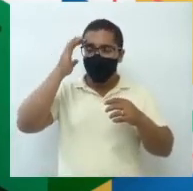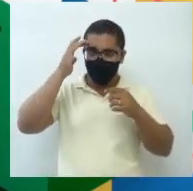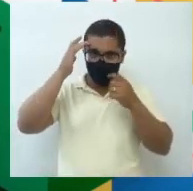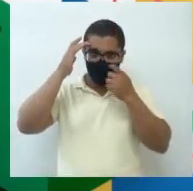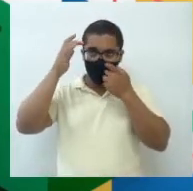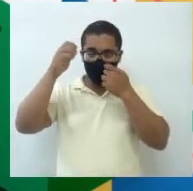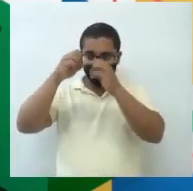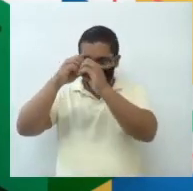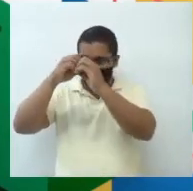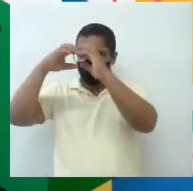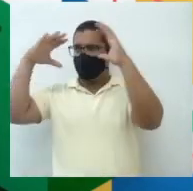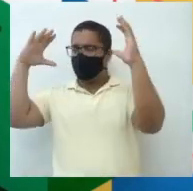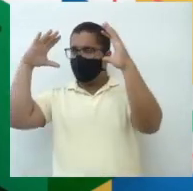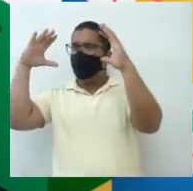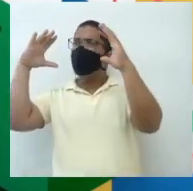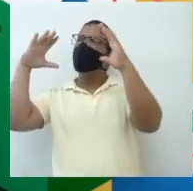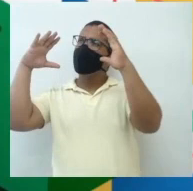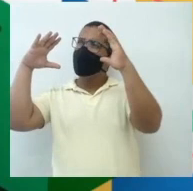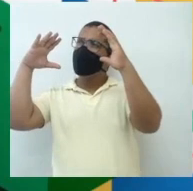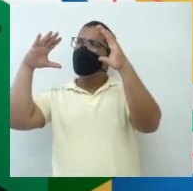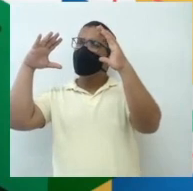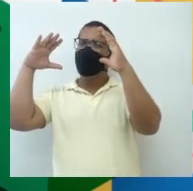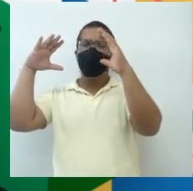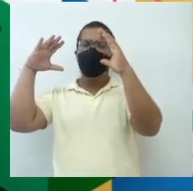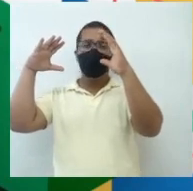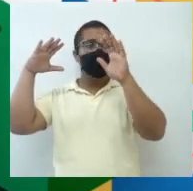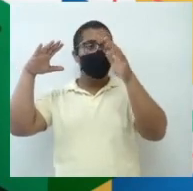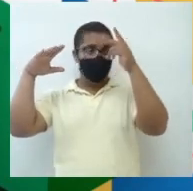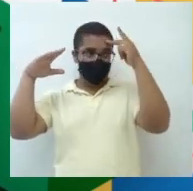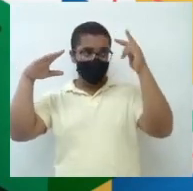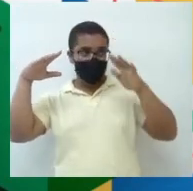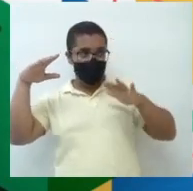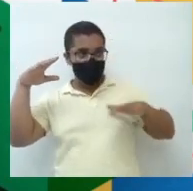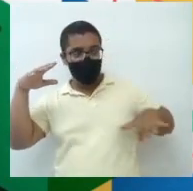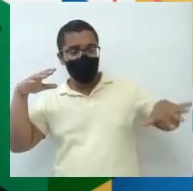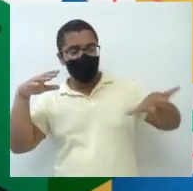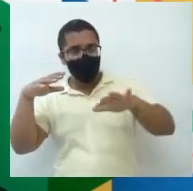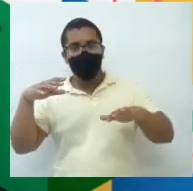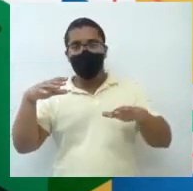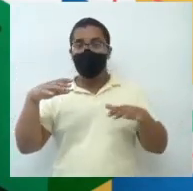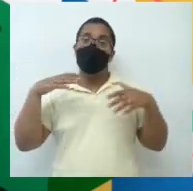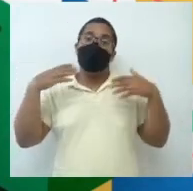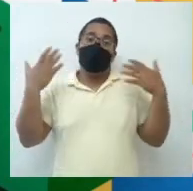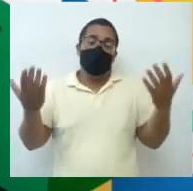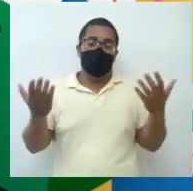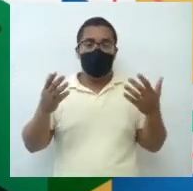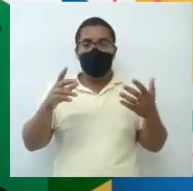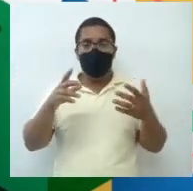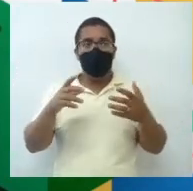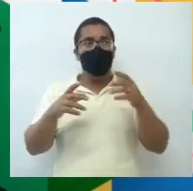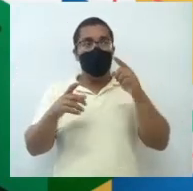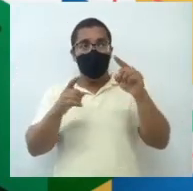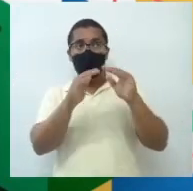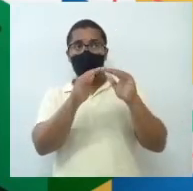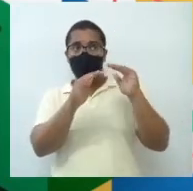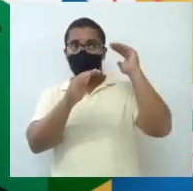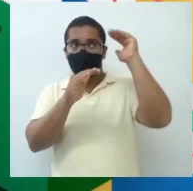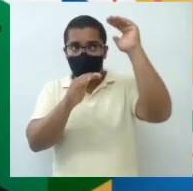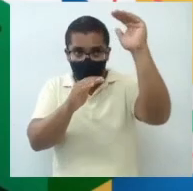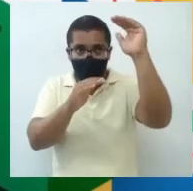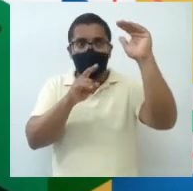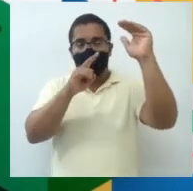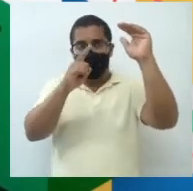penso está em harmonia o aquilo que as pessoas pensam ou aquilo que o poder está